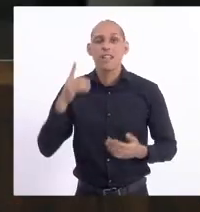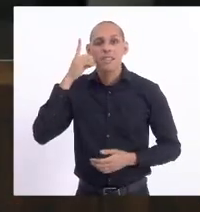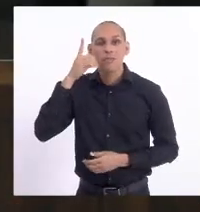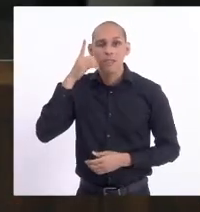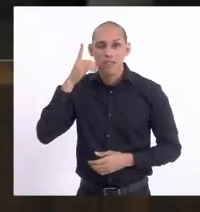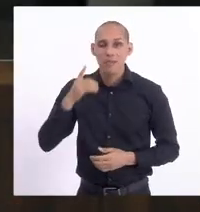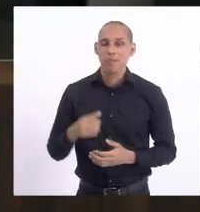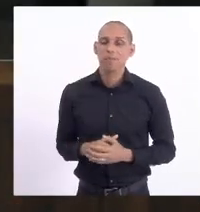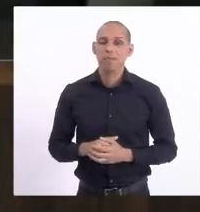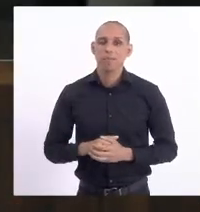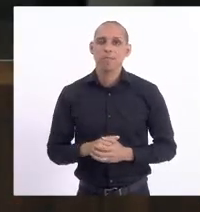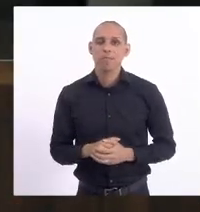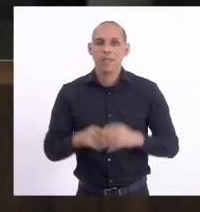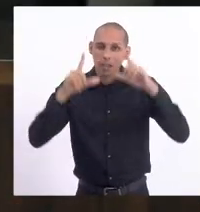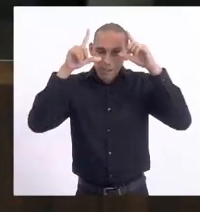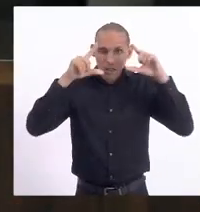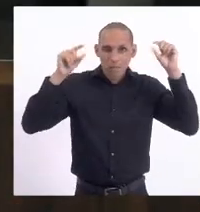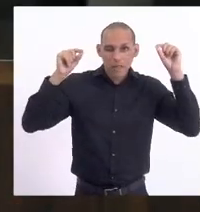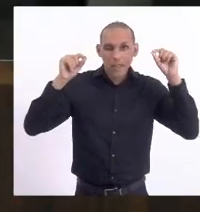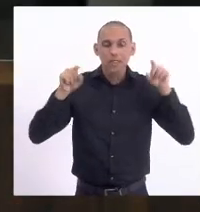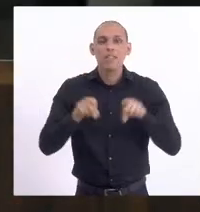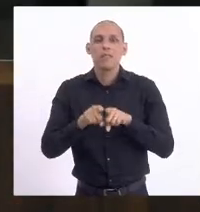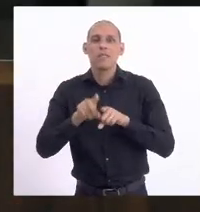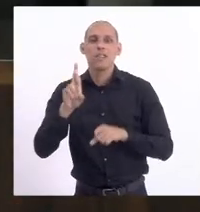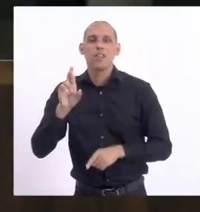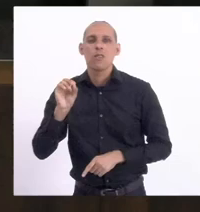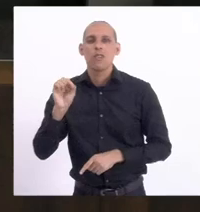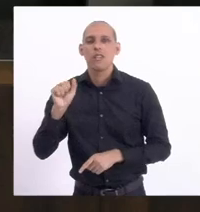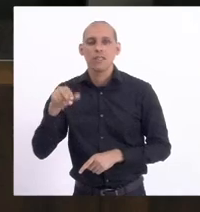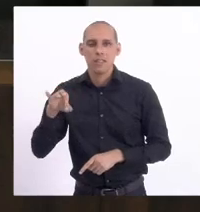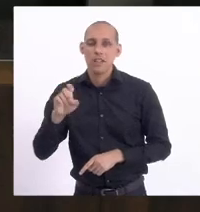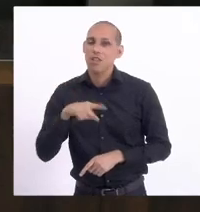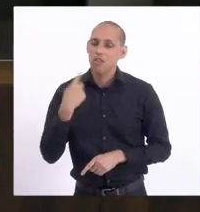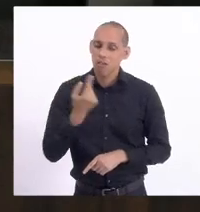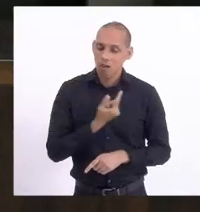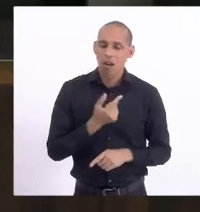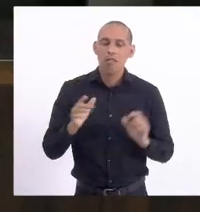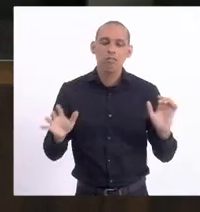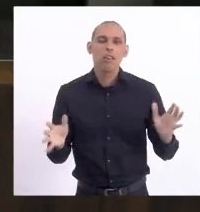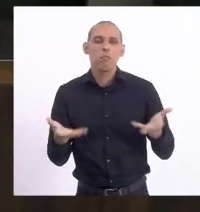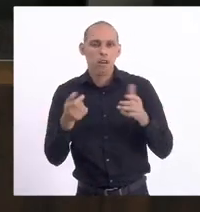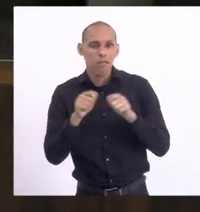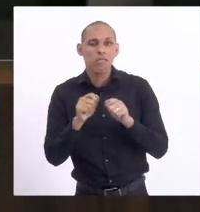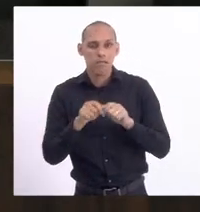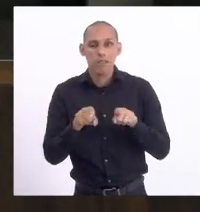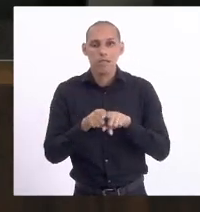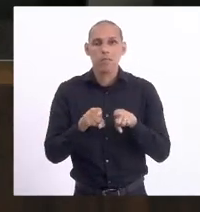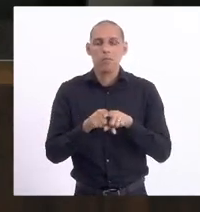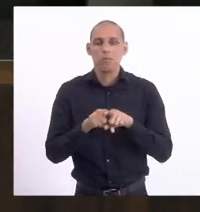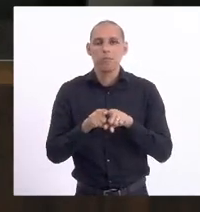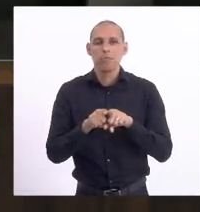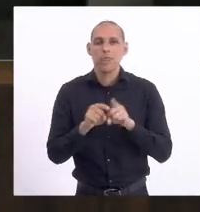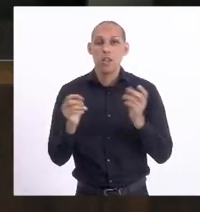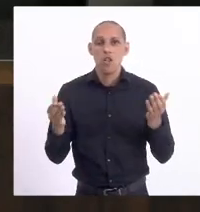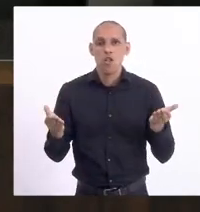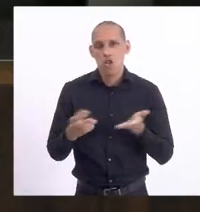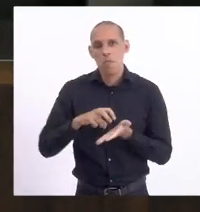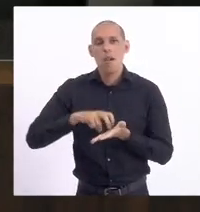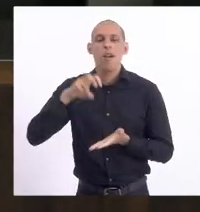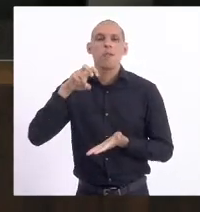deputadas, enfermeira e Rosane, primeiro nós estamos fazendo uma campanha também e hoje pela